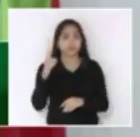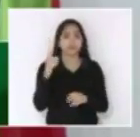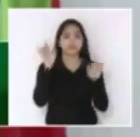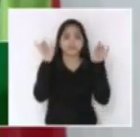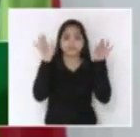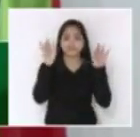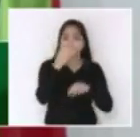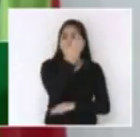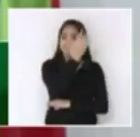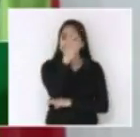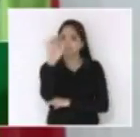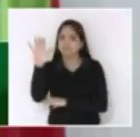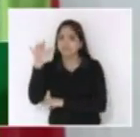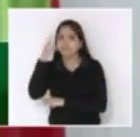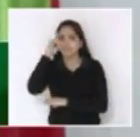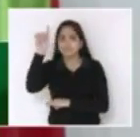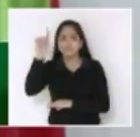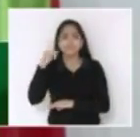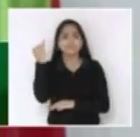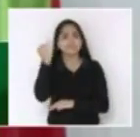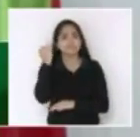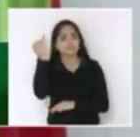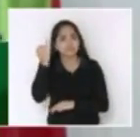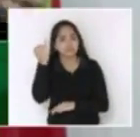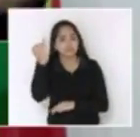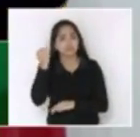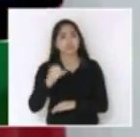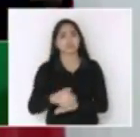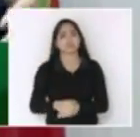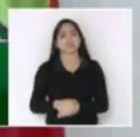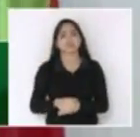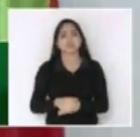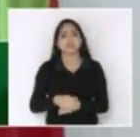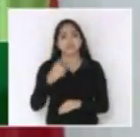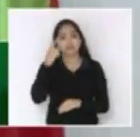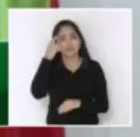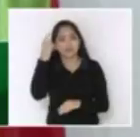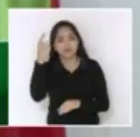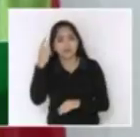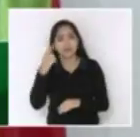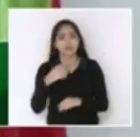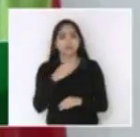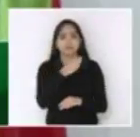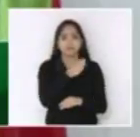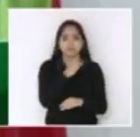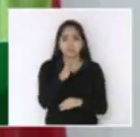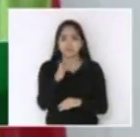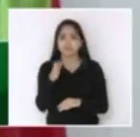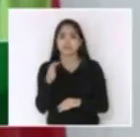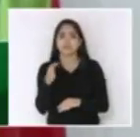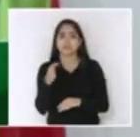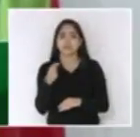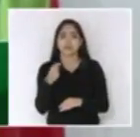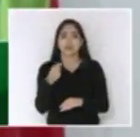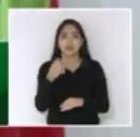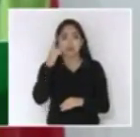o deputado Kennedy, que, né, quando frequentava os bancos escolares, nesse